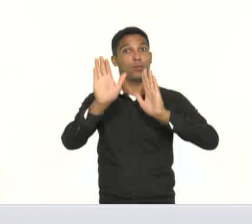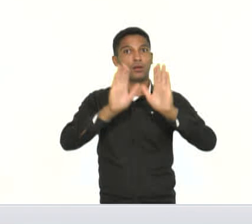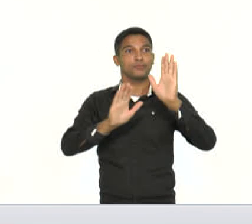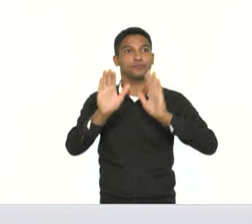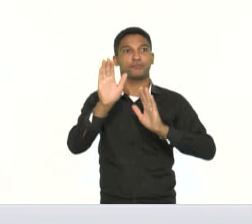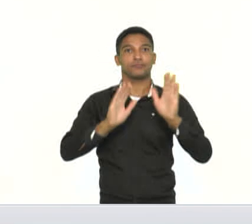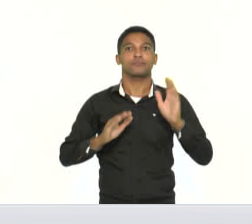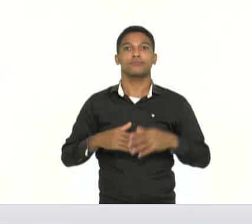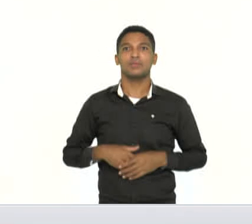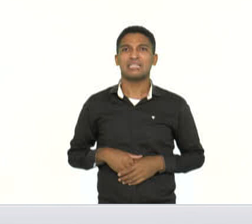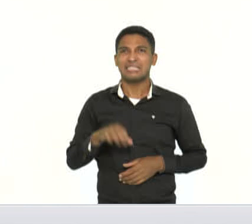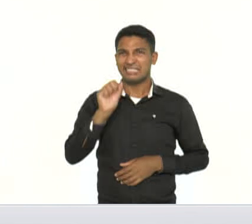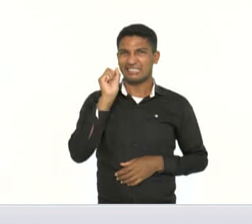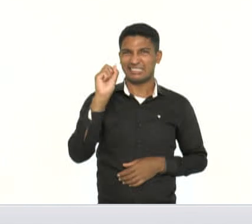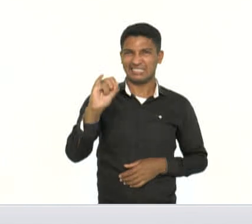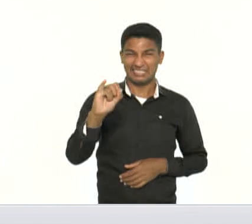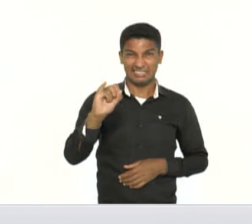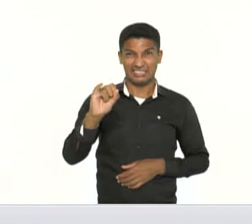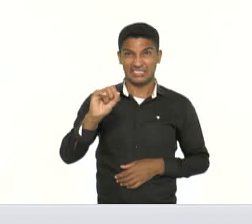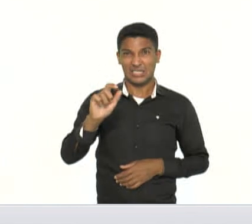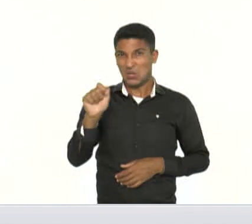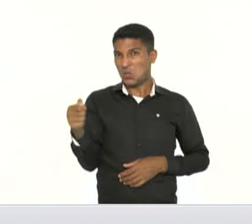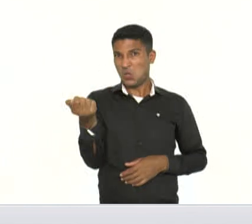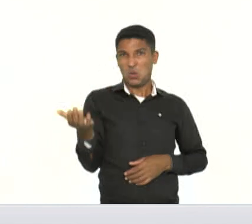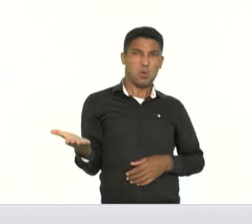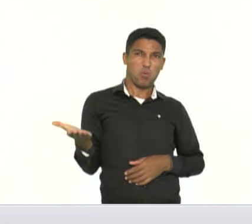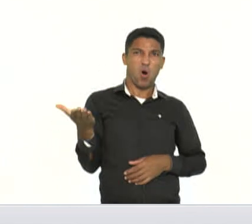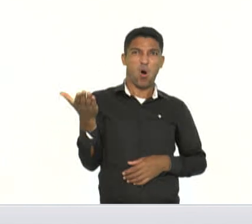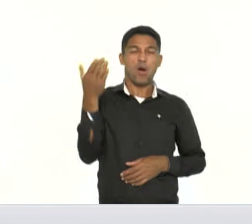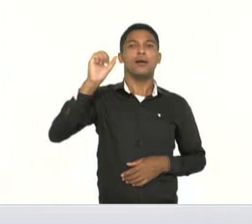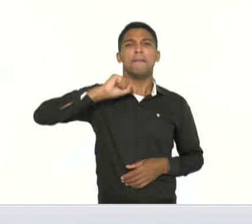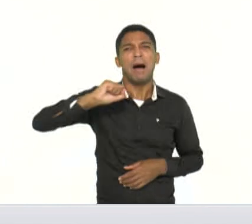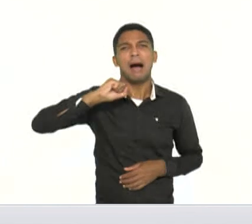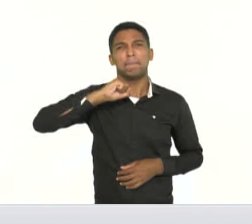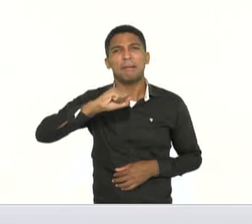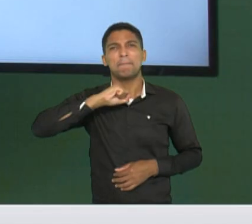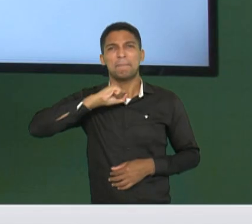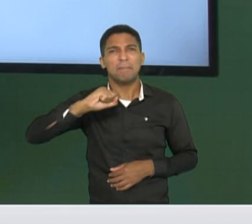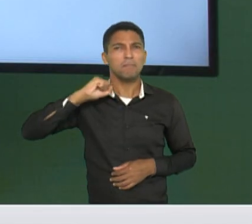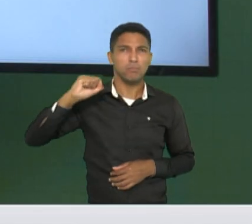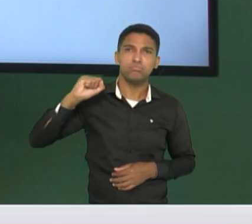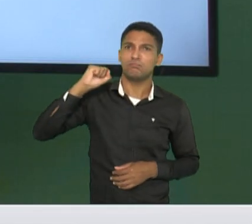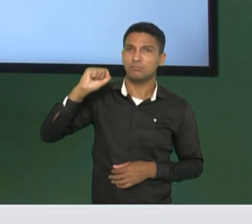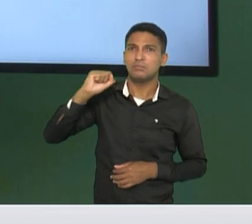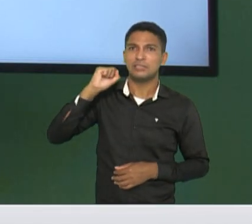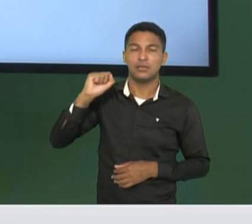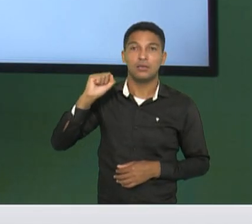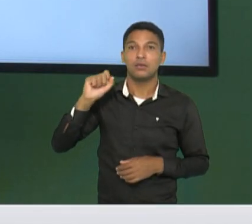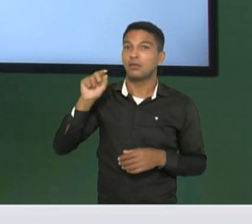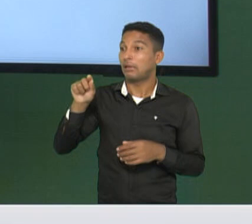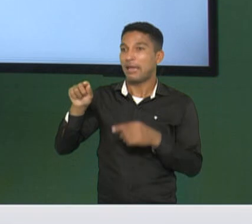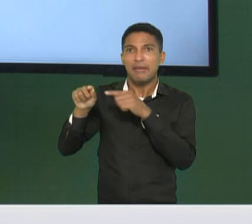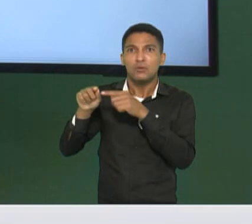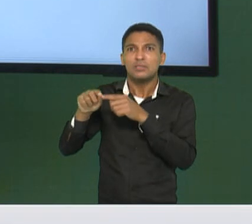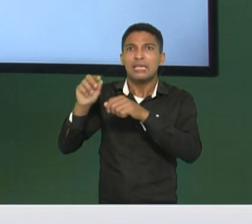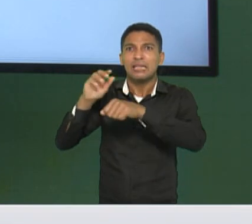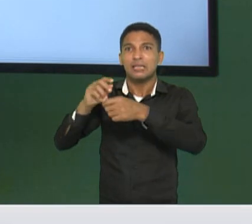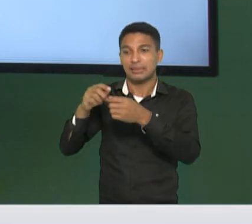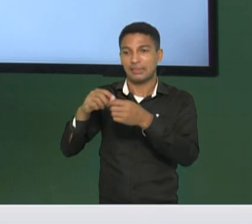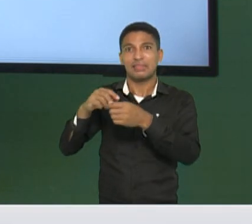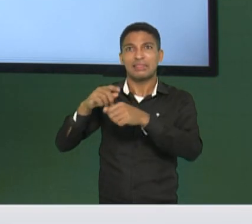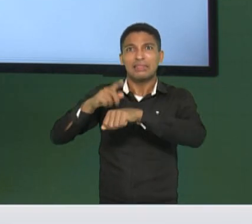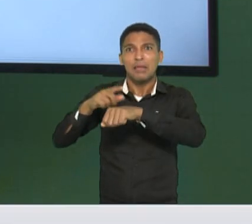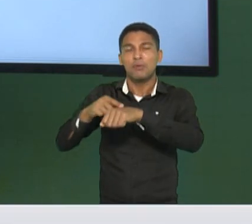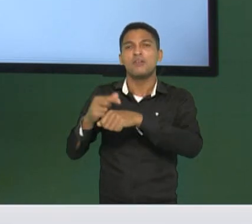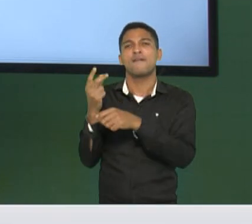menos tempo devemos ficar expostos a eles, certo? Se precisar ficar exposto, usa aquelas